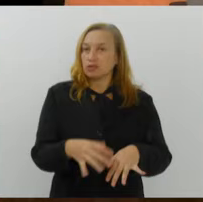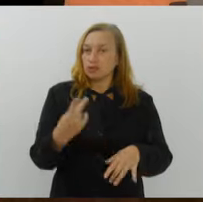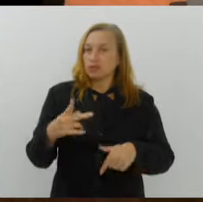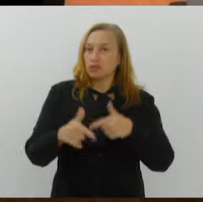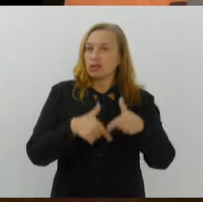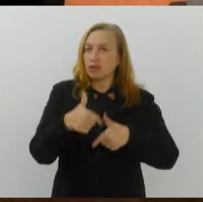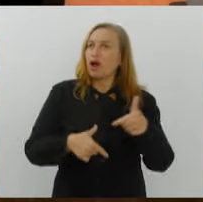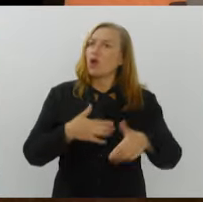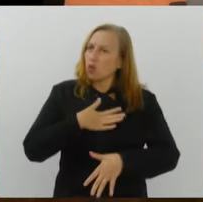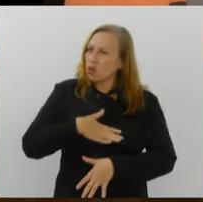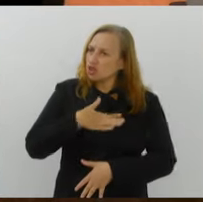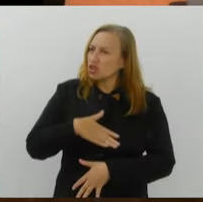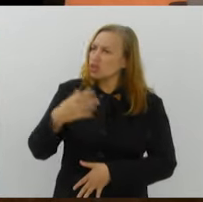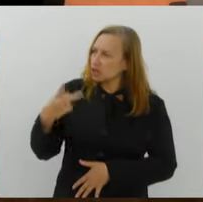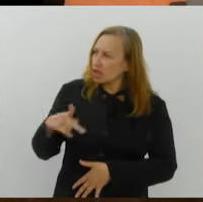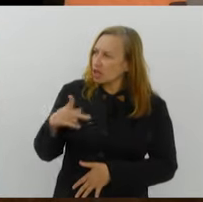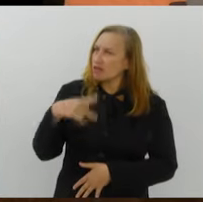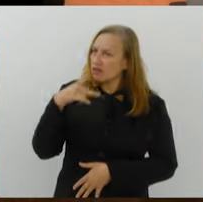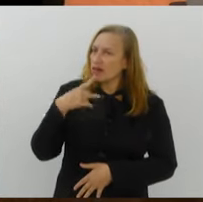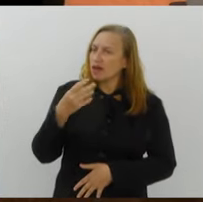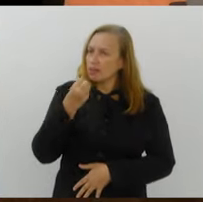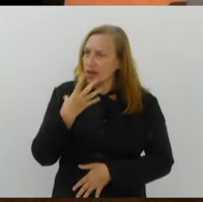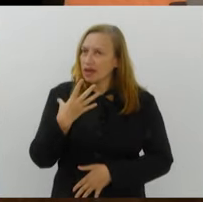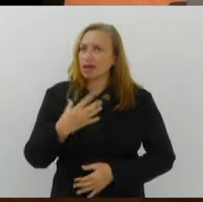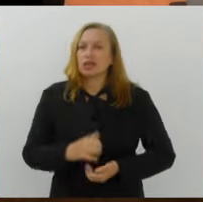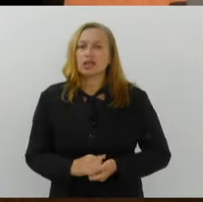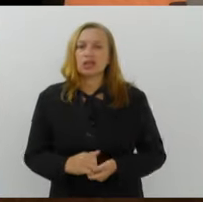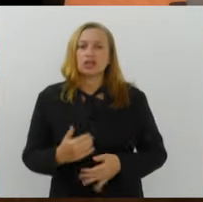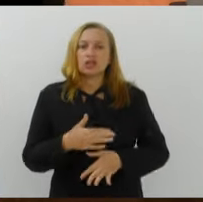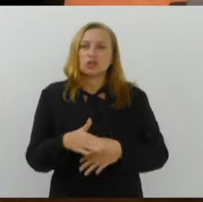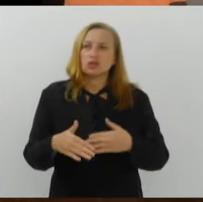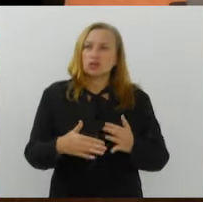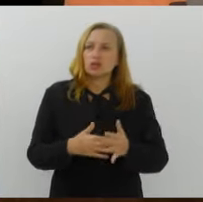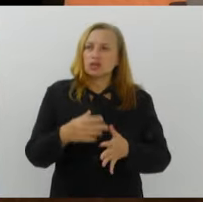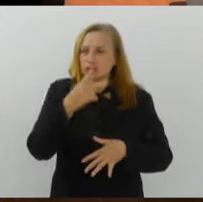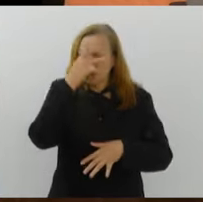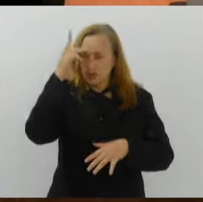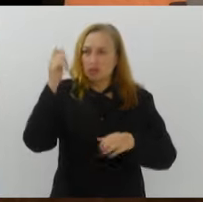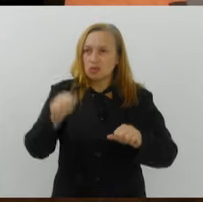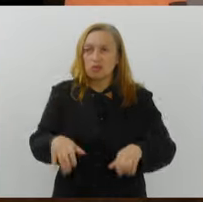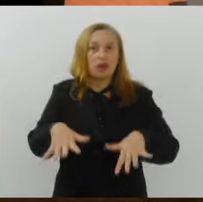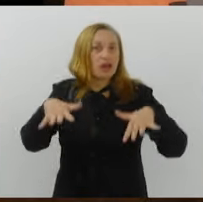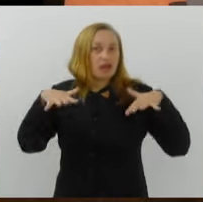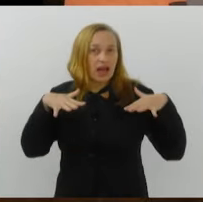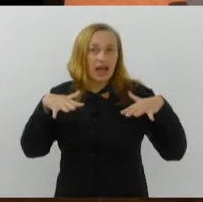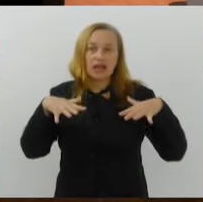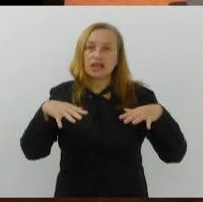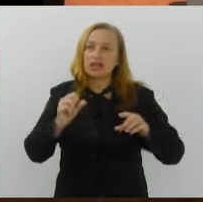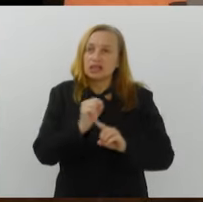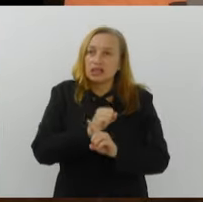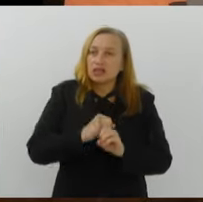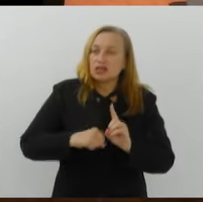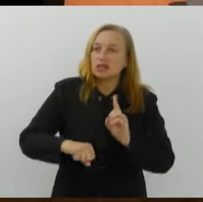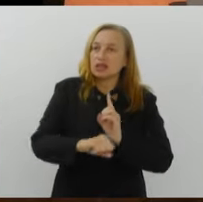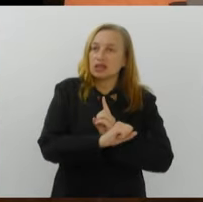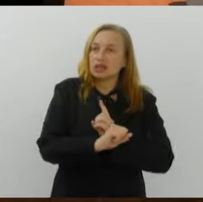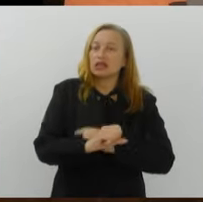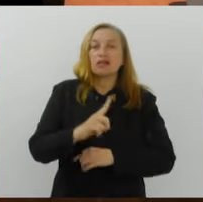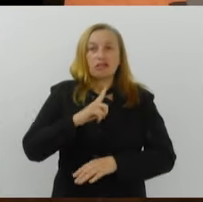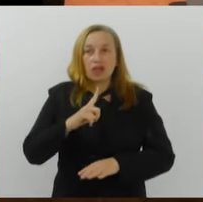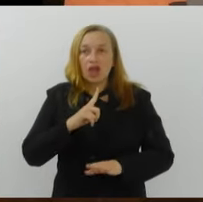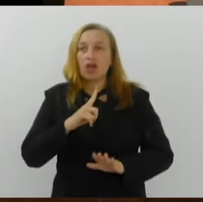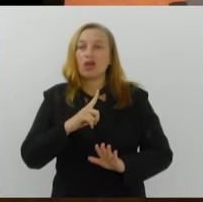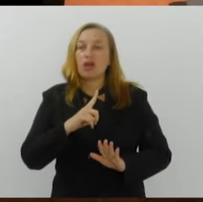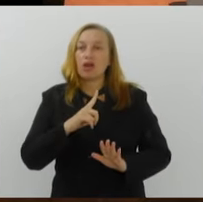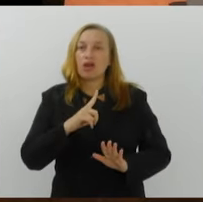ele é bacana, ele faz um discurso assim, todo mundo nas galerias, no plenário, na sociedade, dá para observar que ele tem conteúdo,